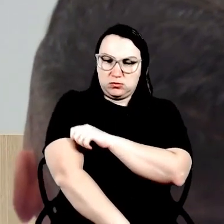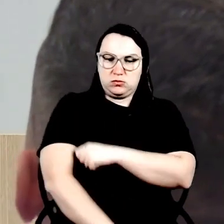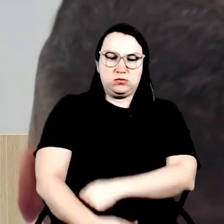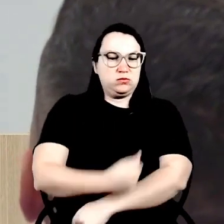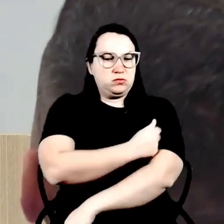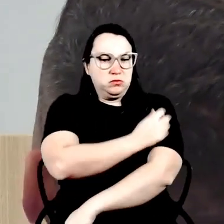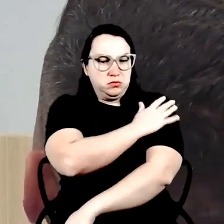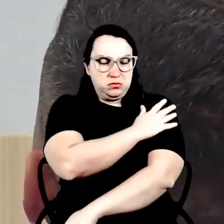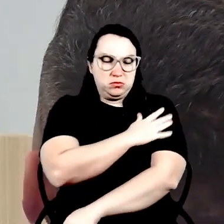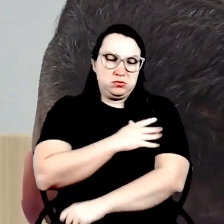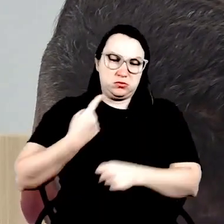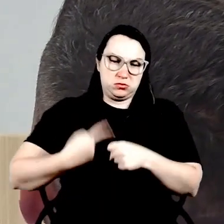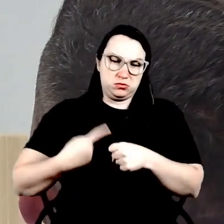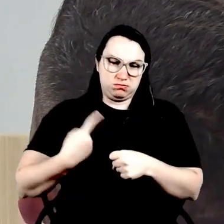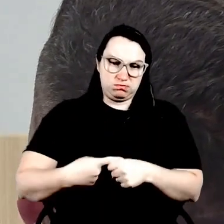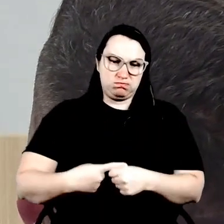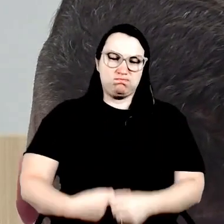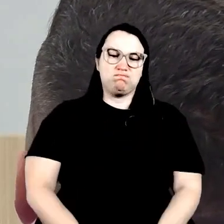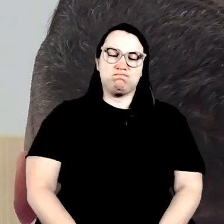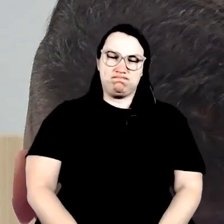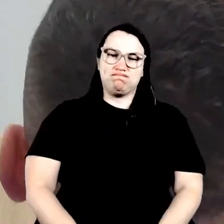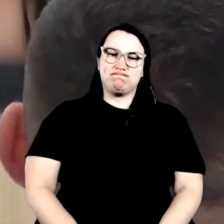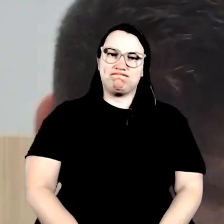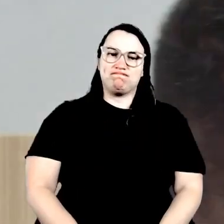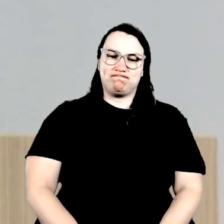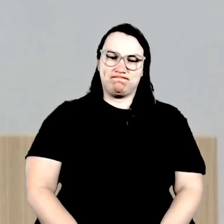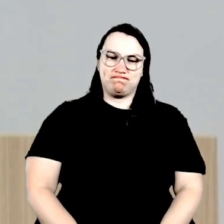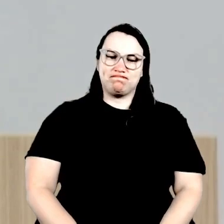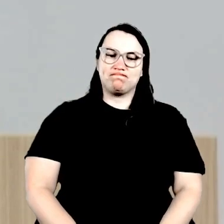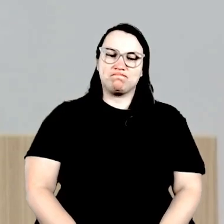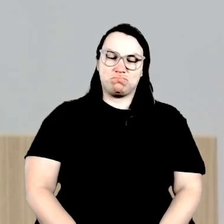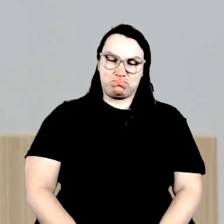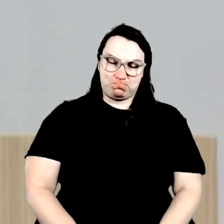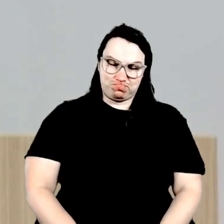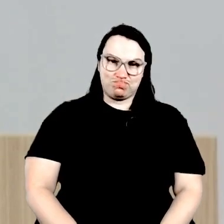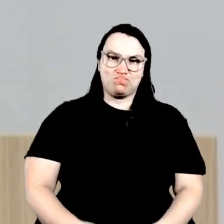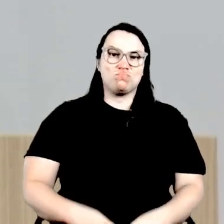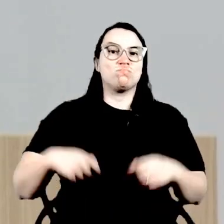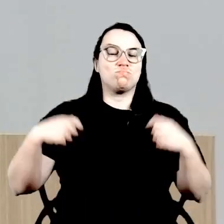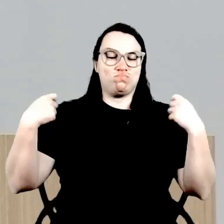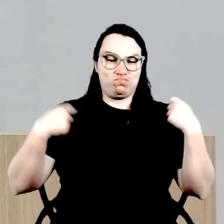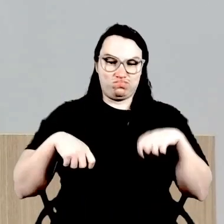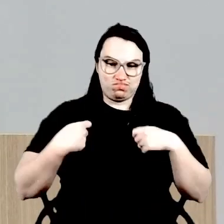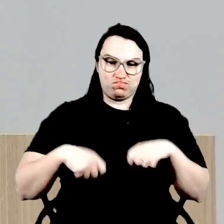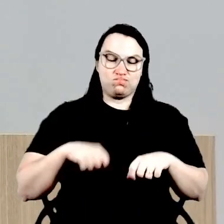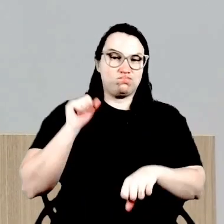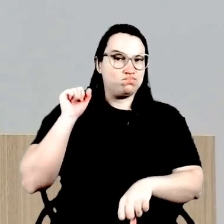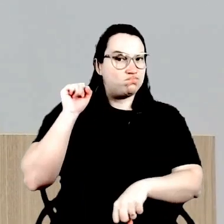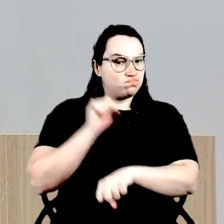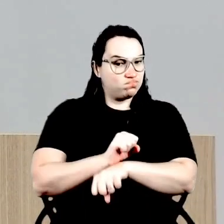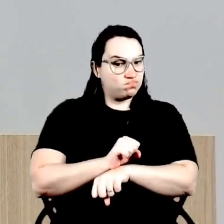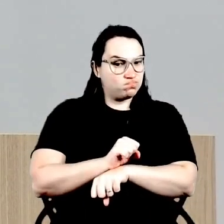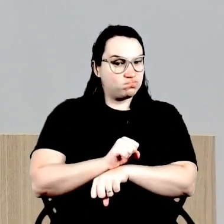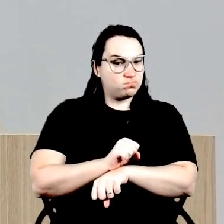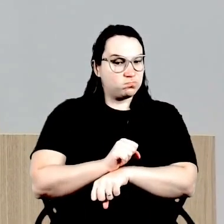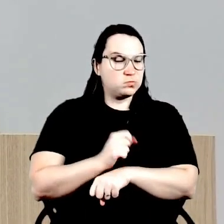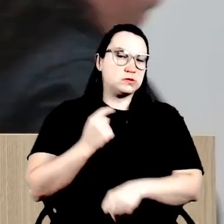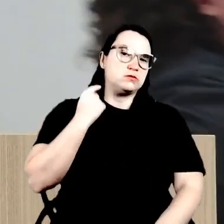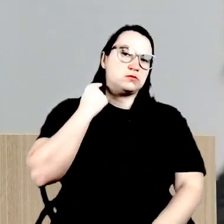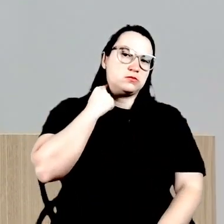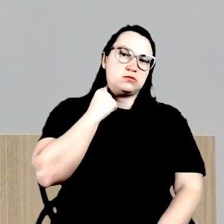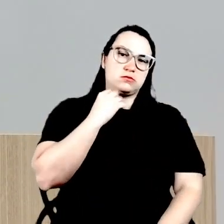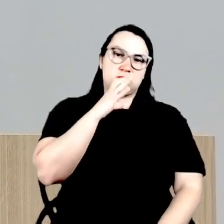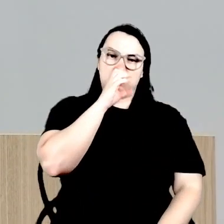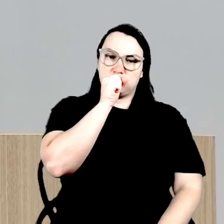município. Momento este que se faz necessário essa parada referente ao Maio Laranja.